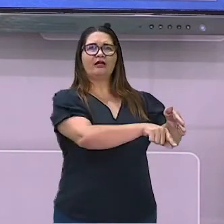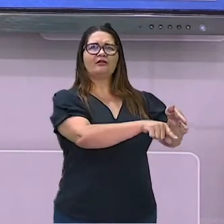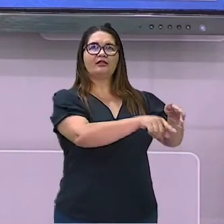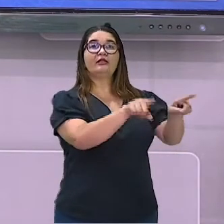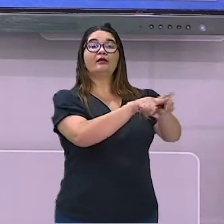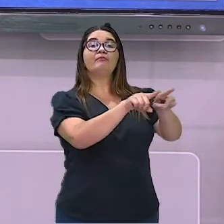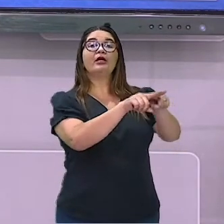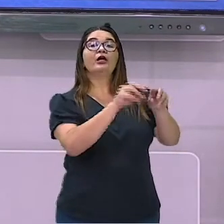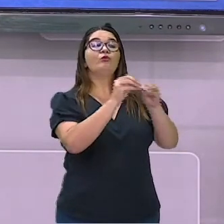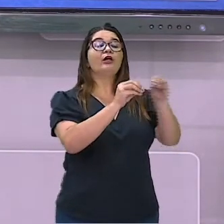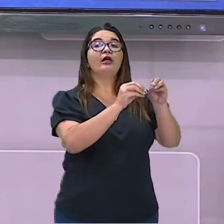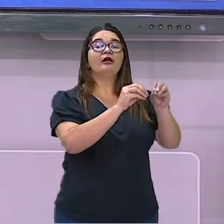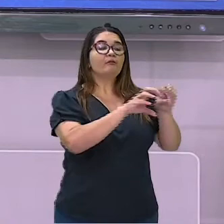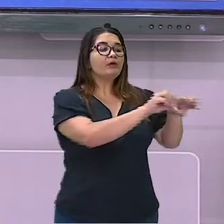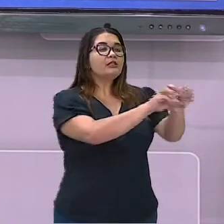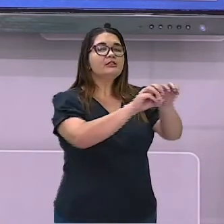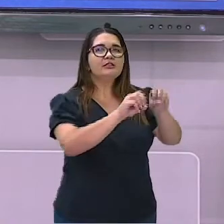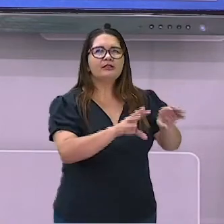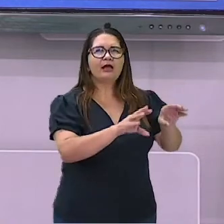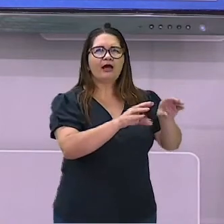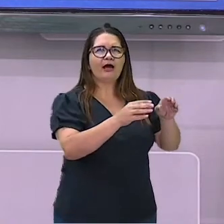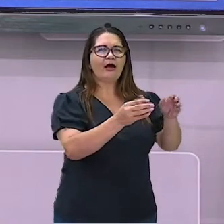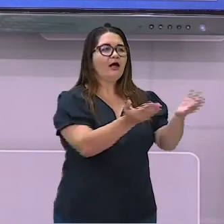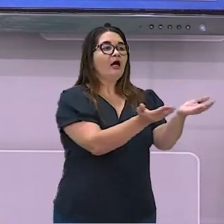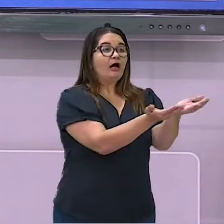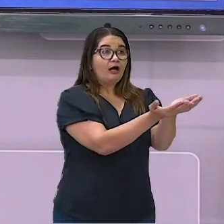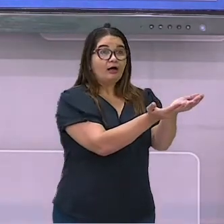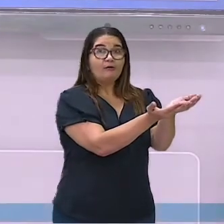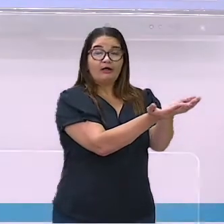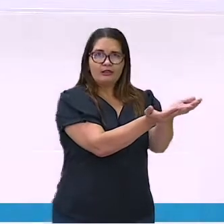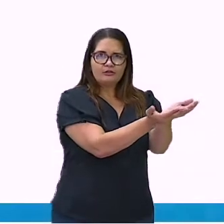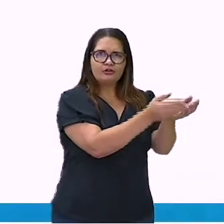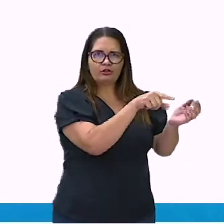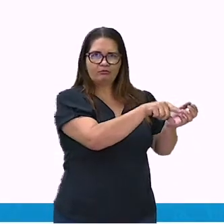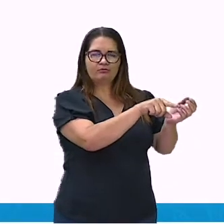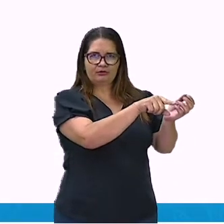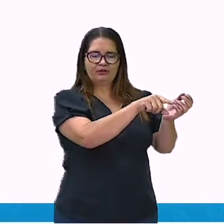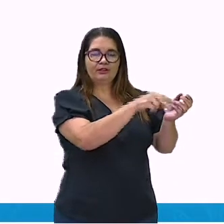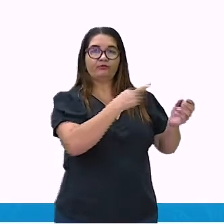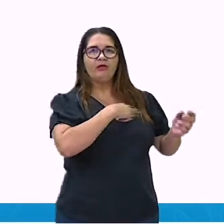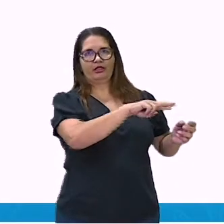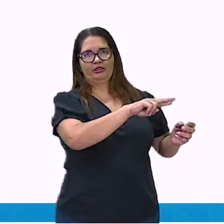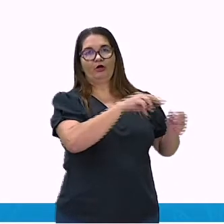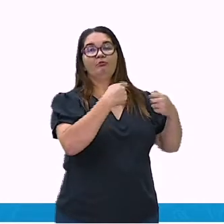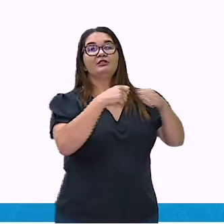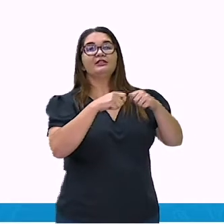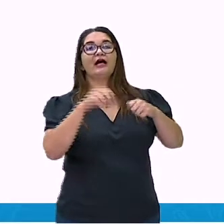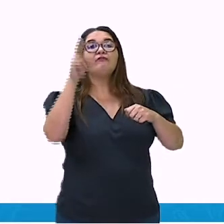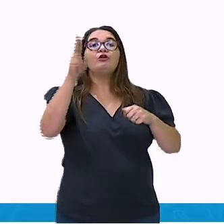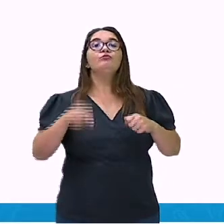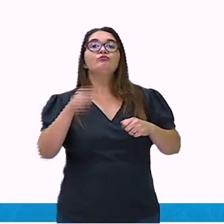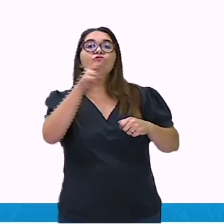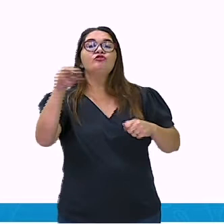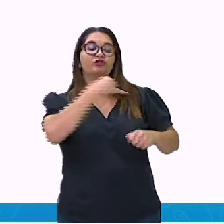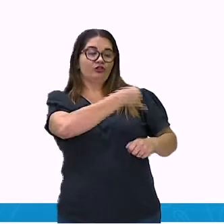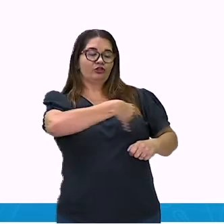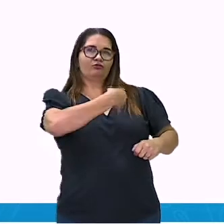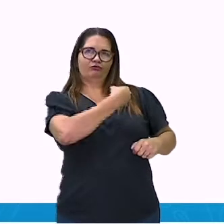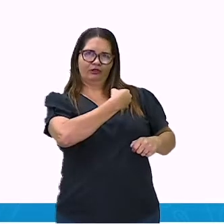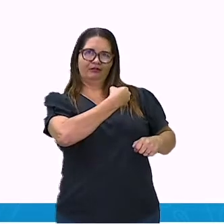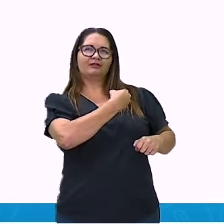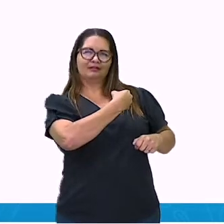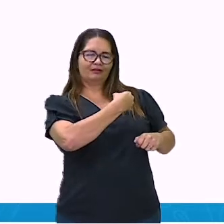jesuíticas. Outra imagem que nós vamos analisar criticamente é essa. Os indígenas na